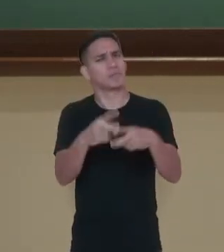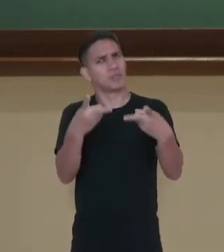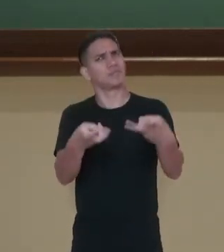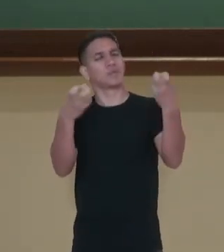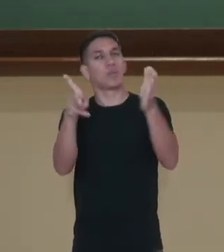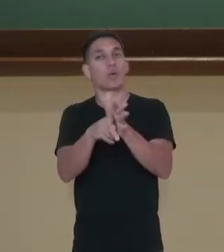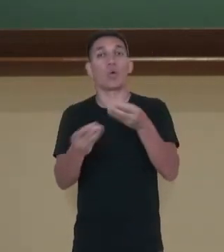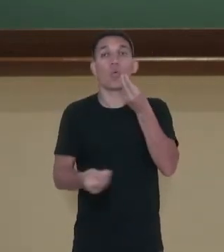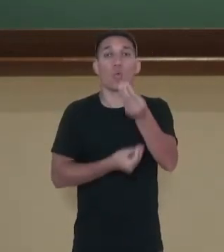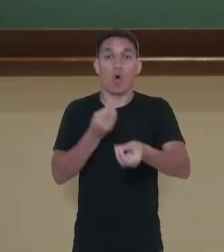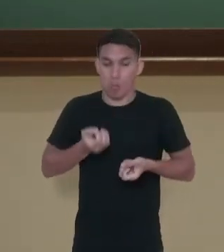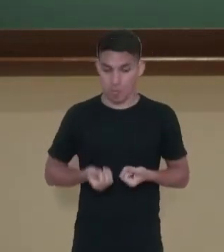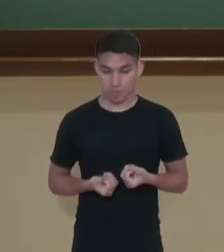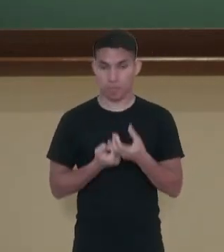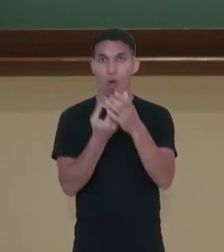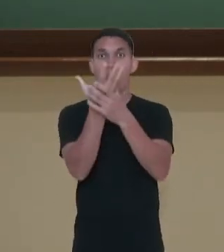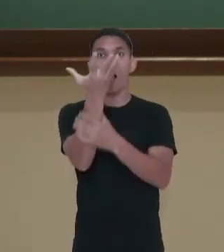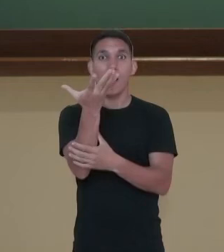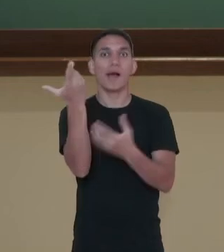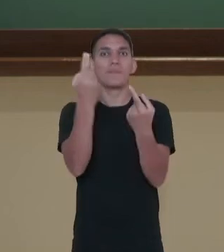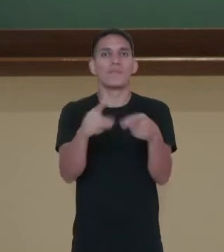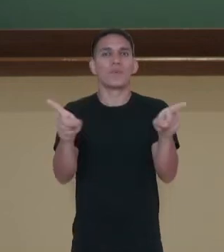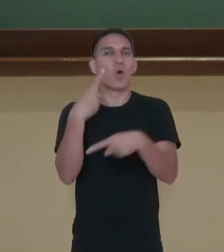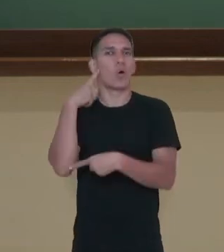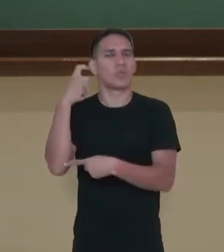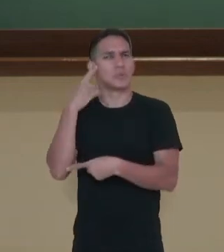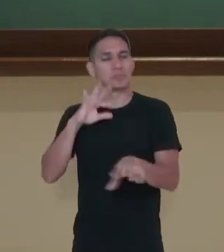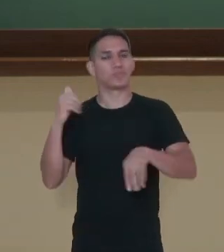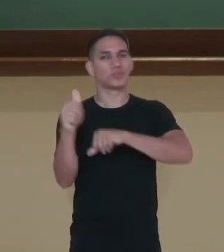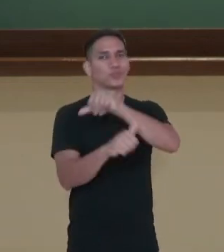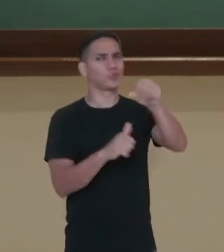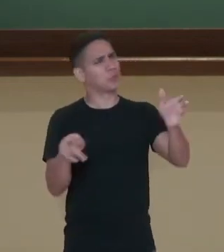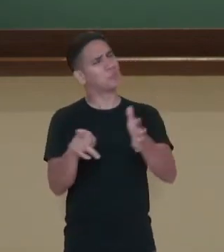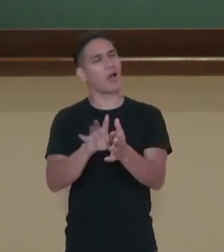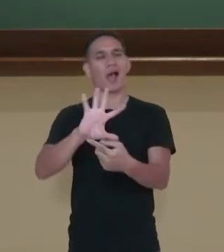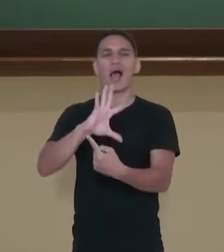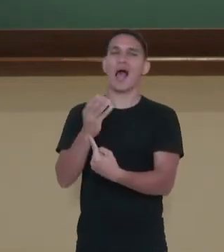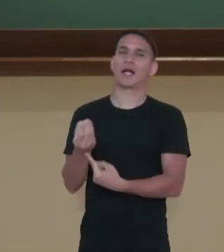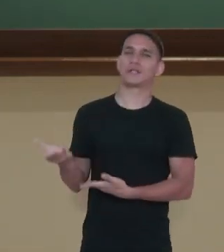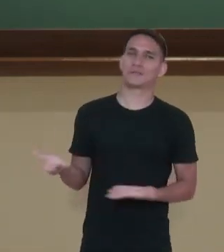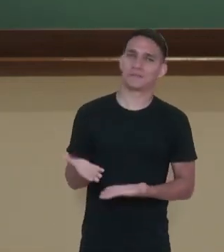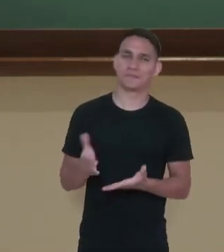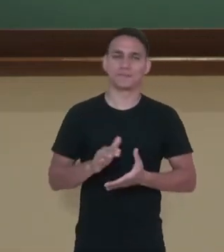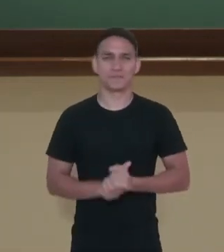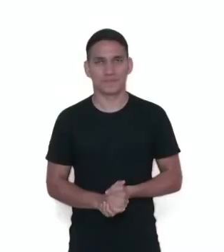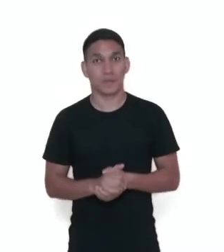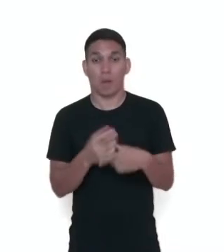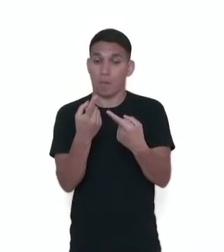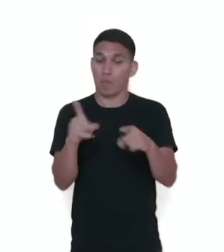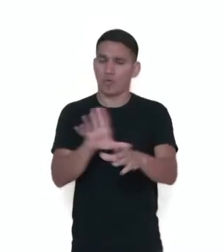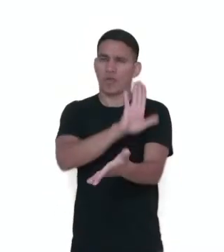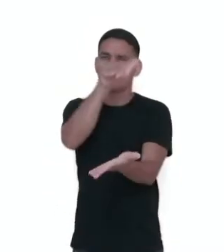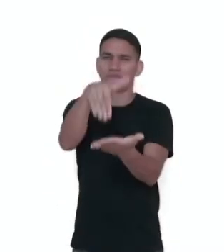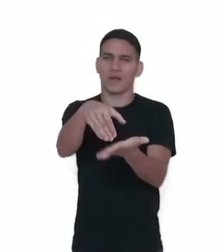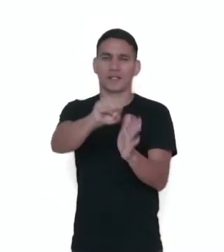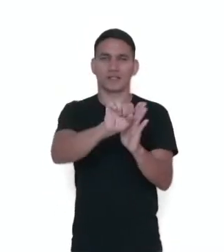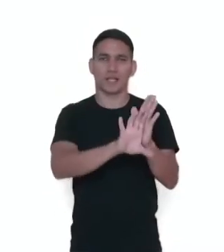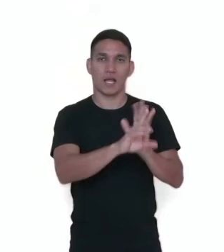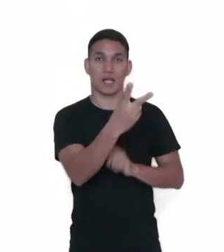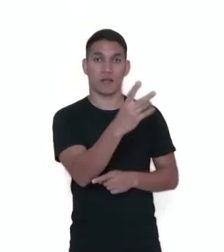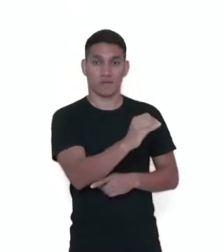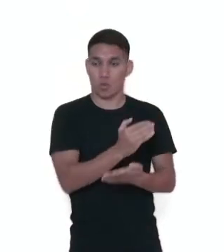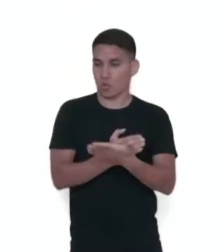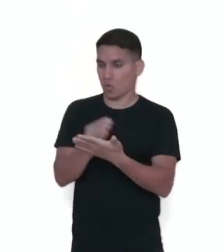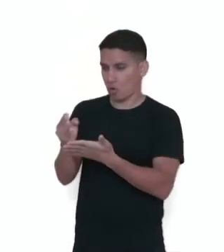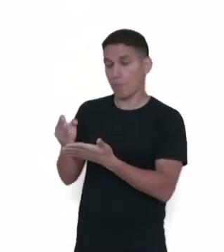sonora e musical mudou. Isso é arte contemporânea. na música no final do século XX e no início